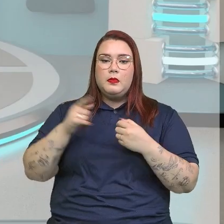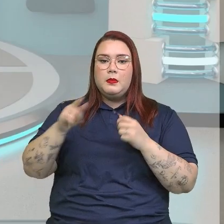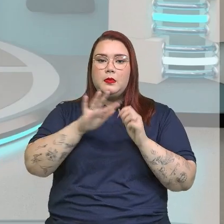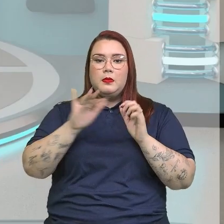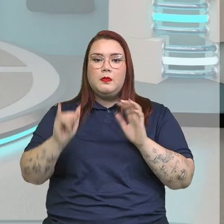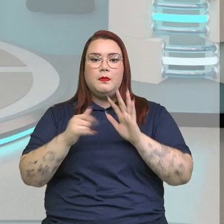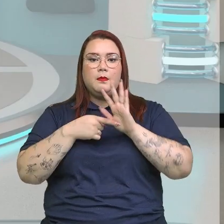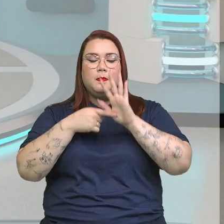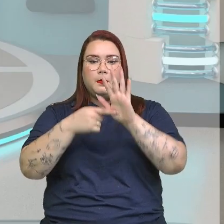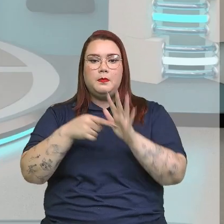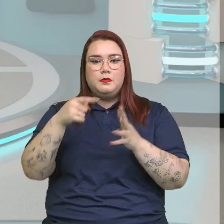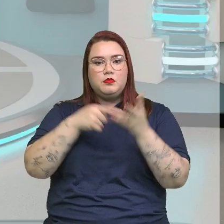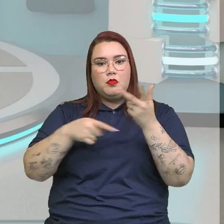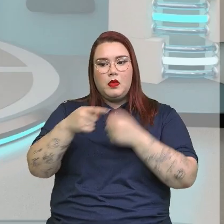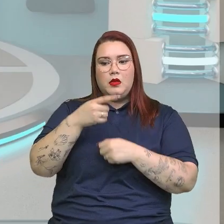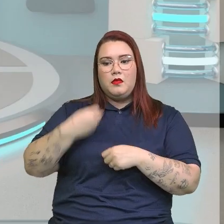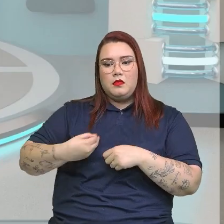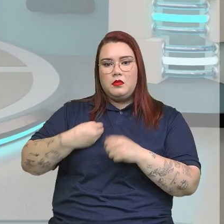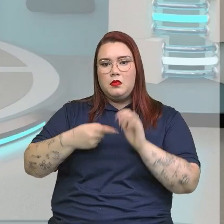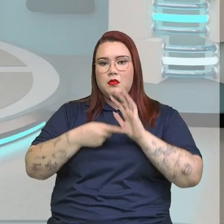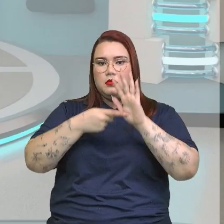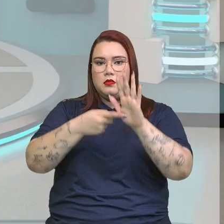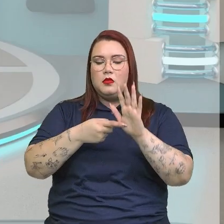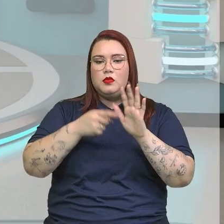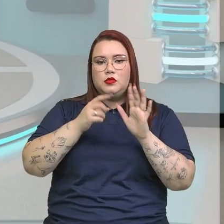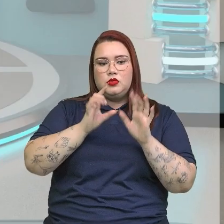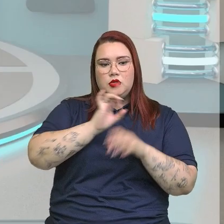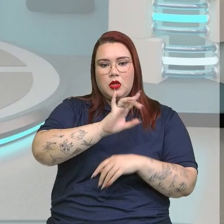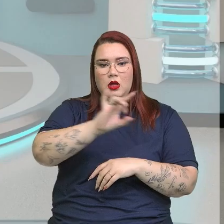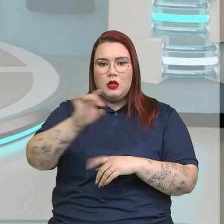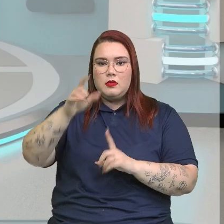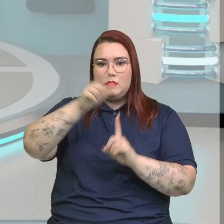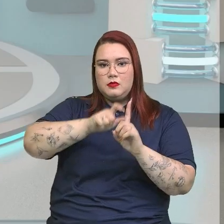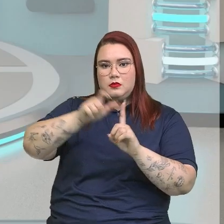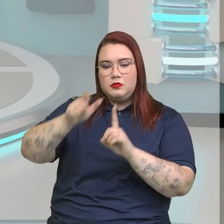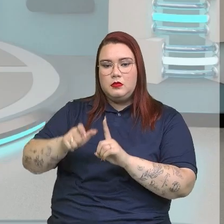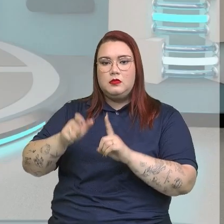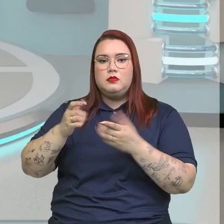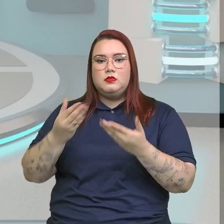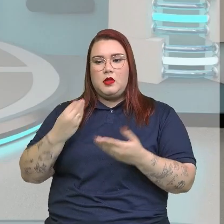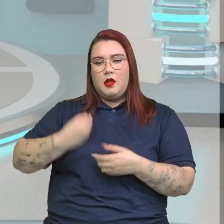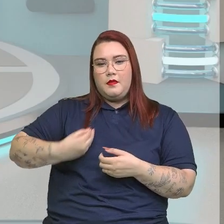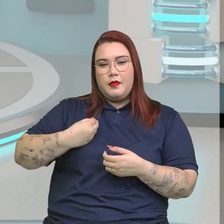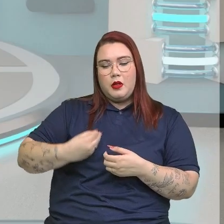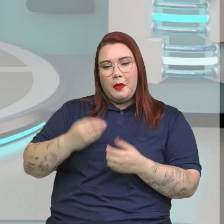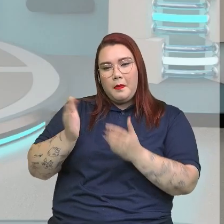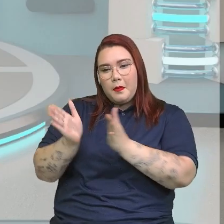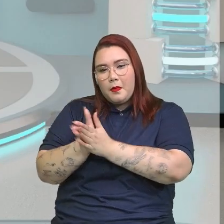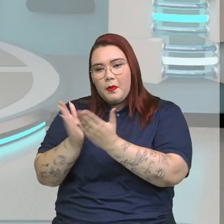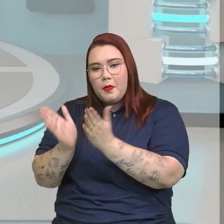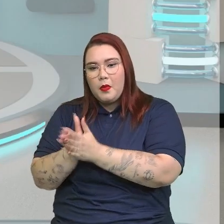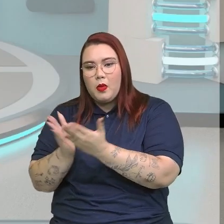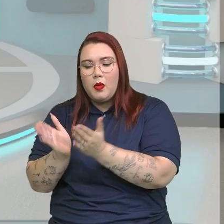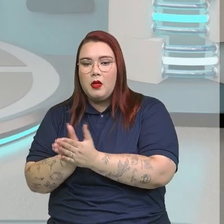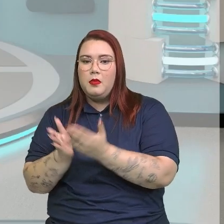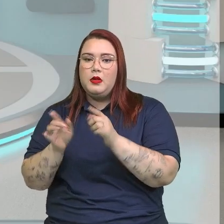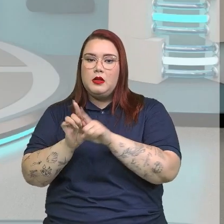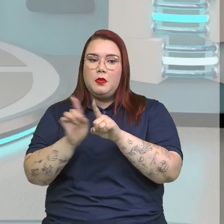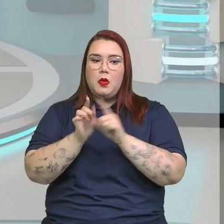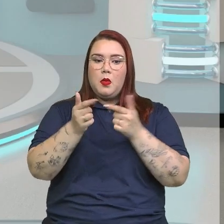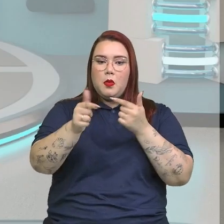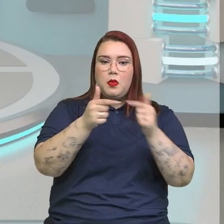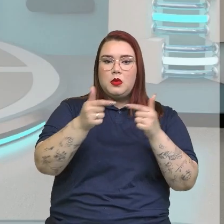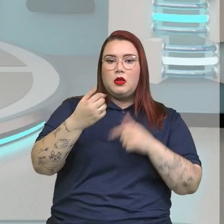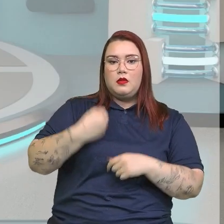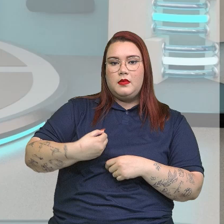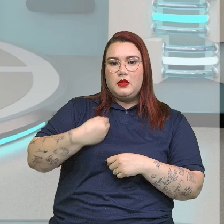evidenciar diversas realidades e diversos personagens, certo? Tanto daquela realidade mais humilde, quanto de outras